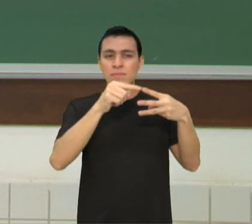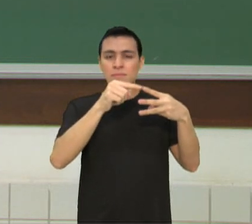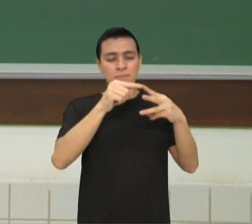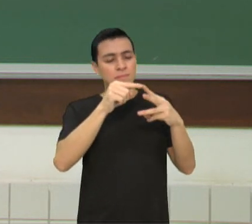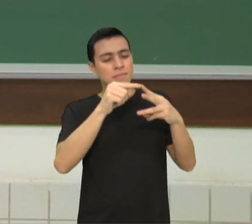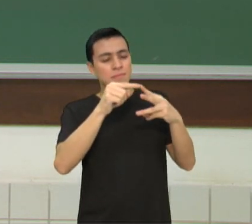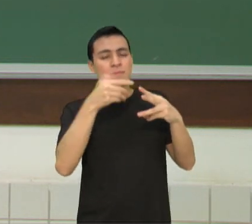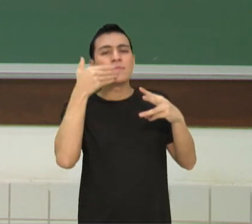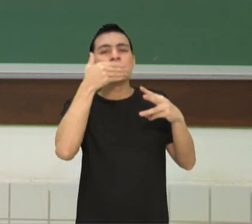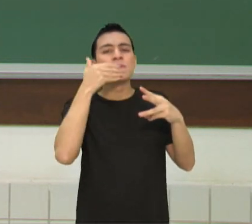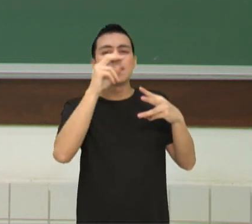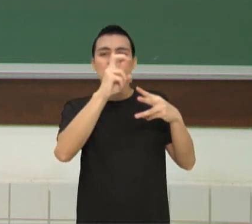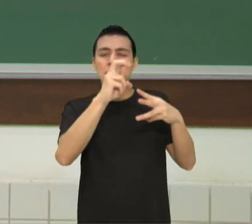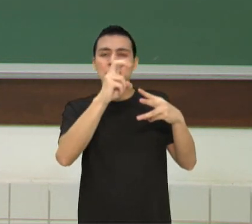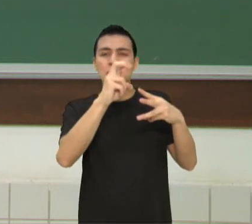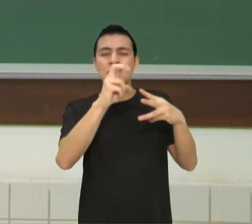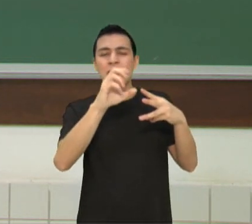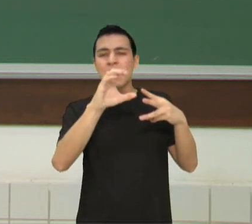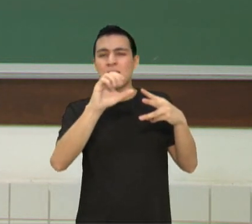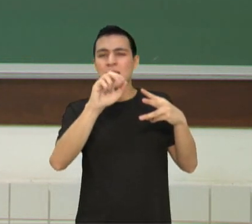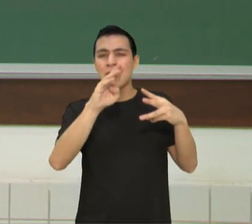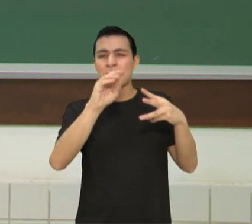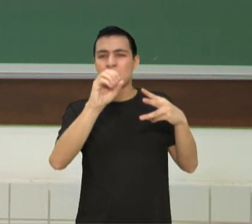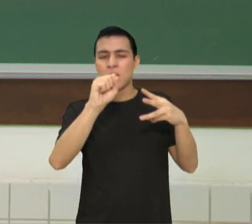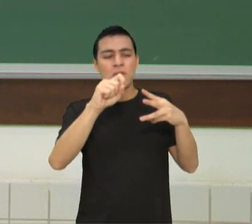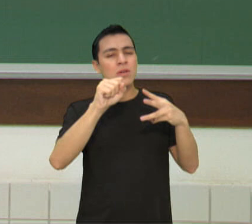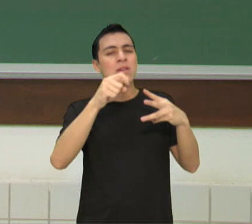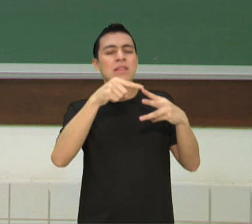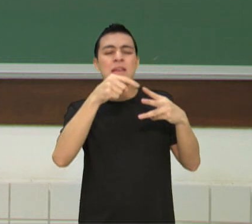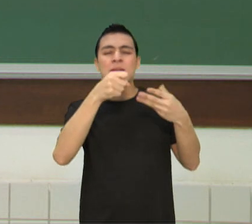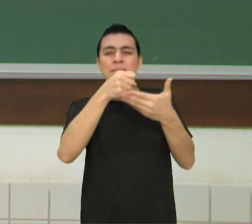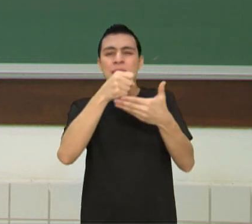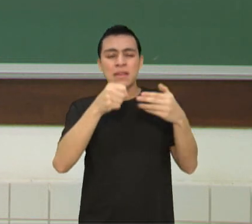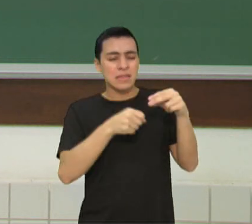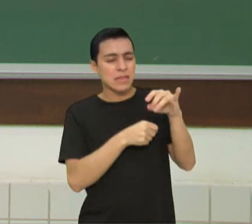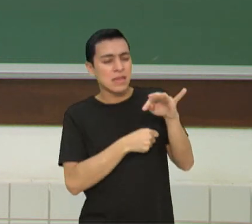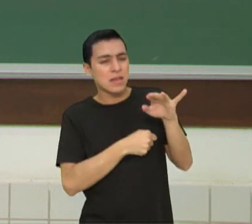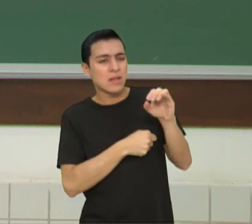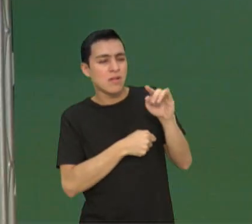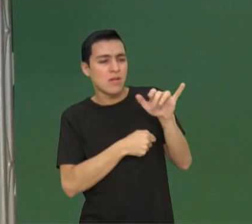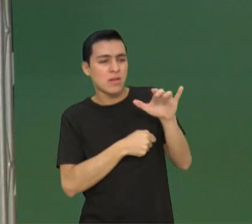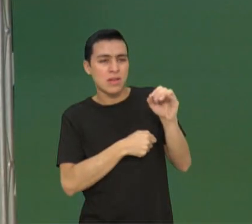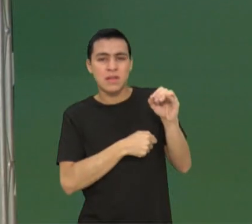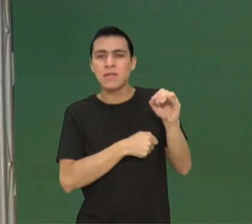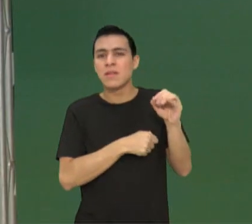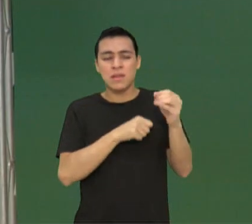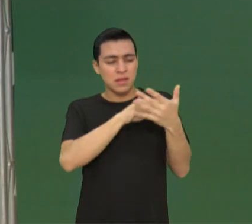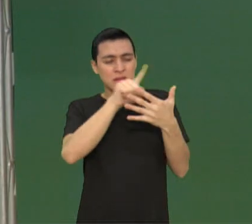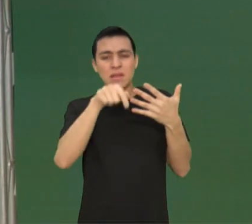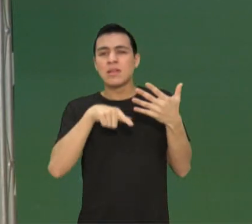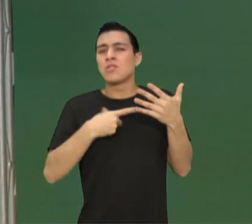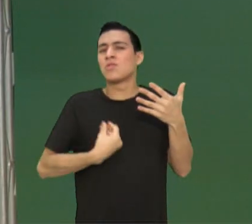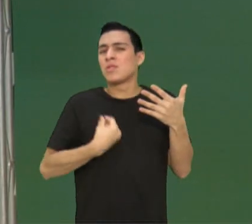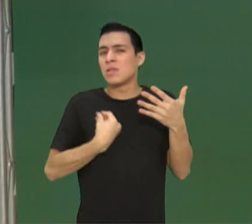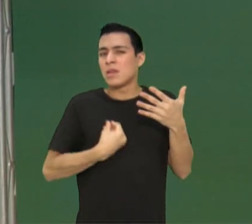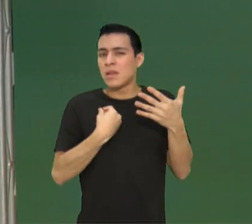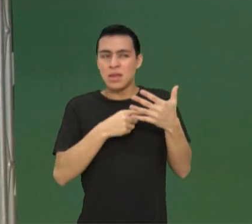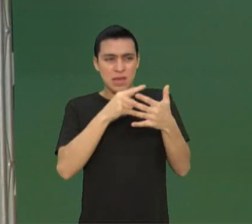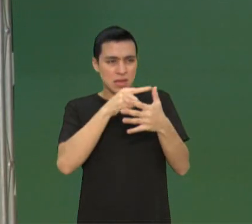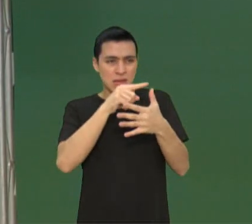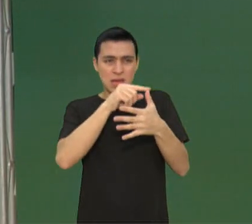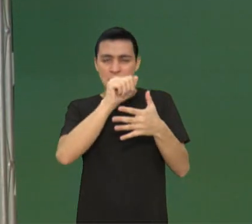carbonos e uma base nitrogenada. São 5 tipos de bases que existem.